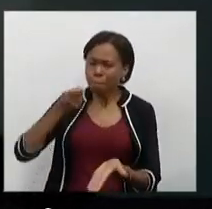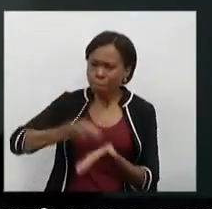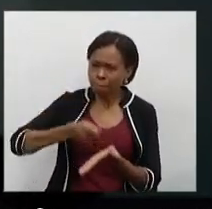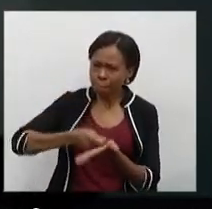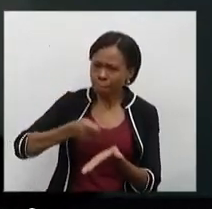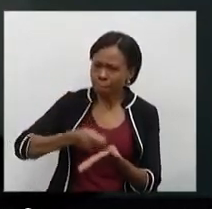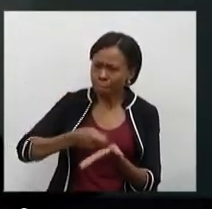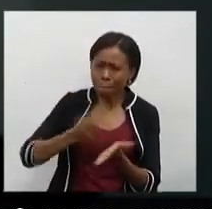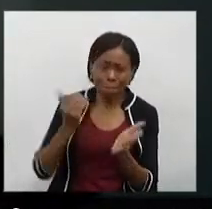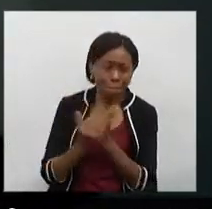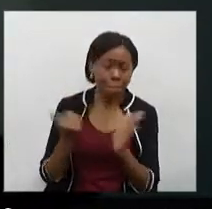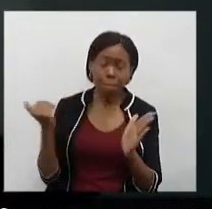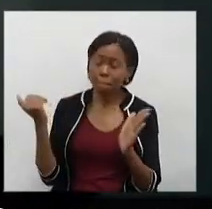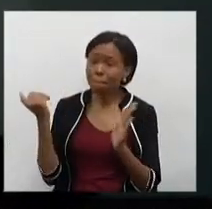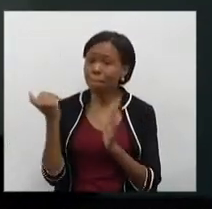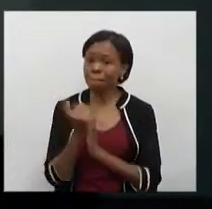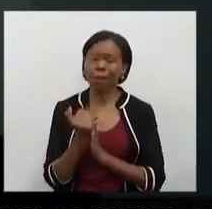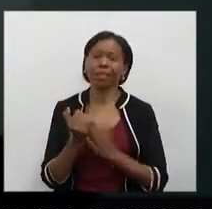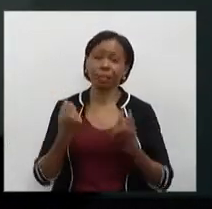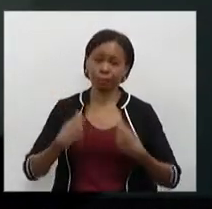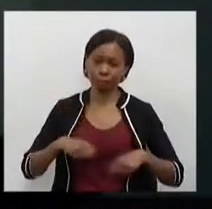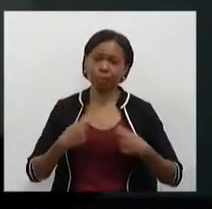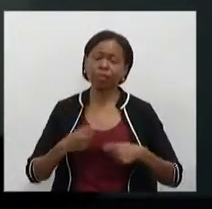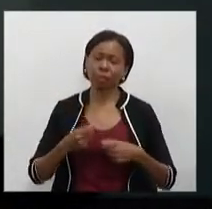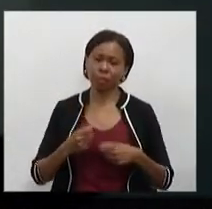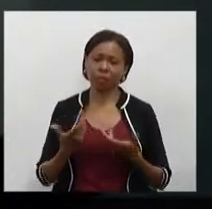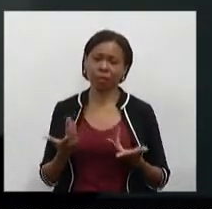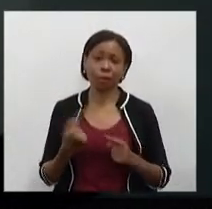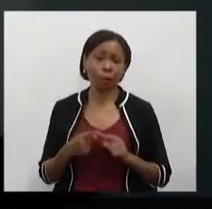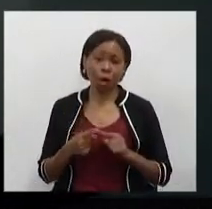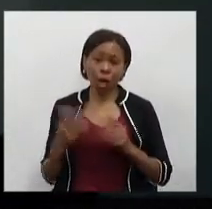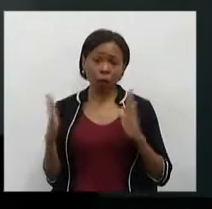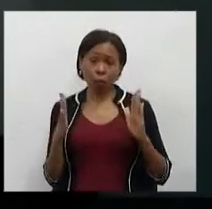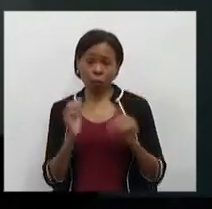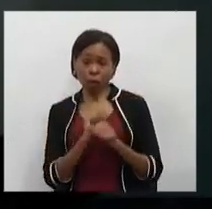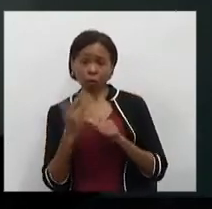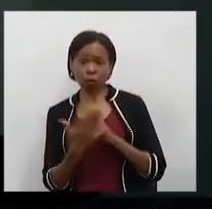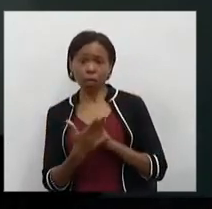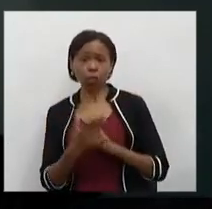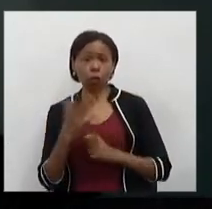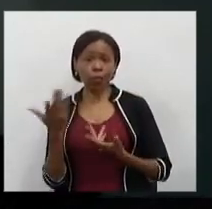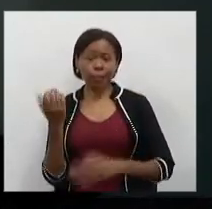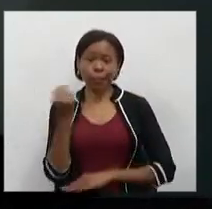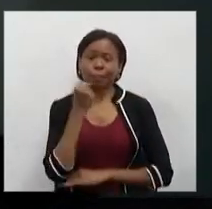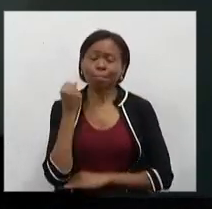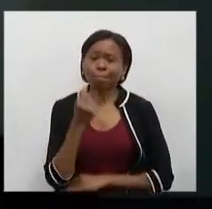falou, não está atendendo a necessidade de um momento de crise, de um momento